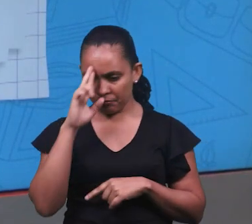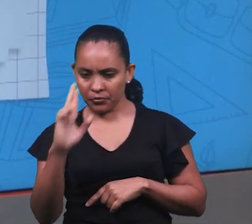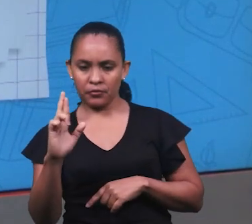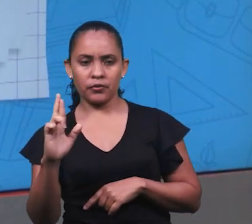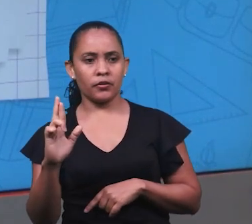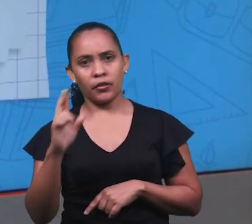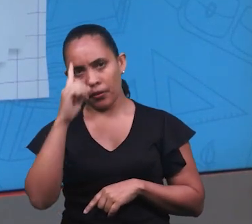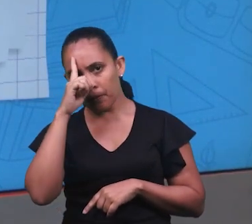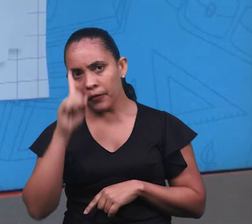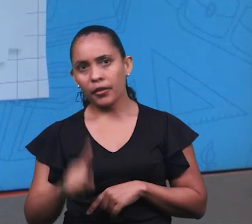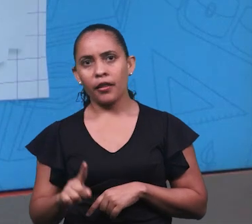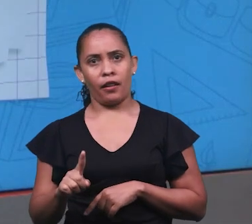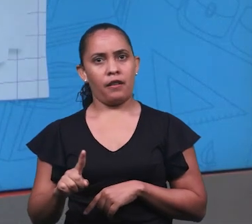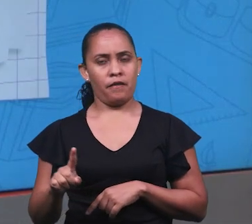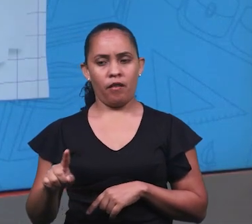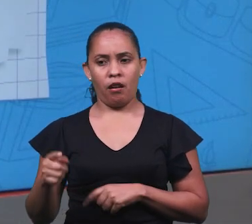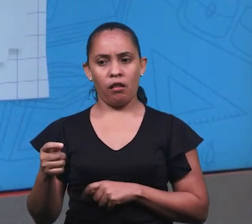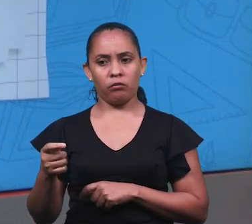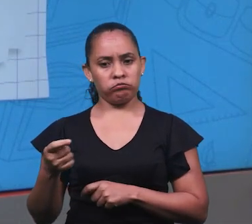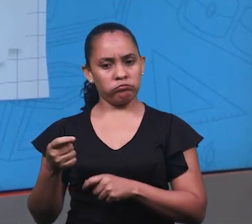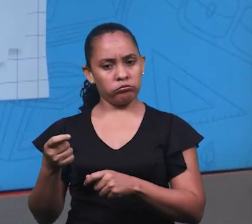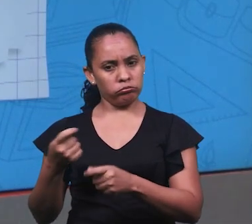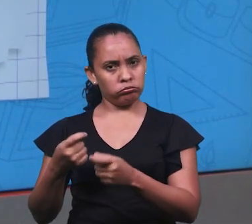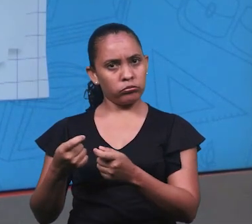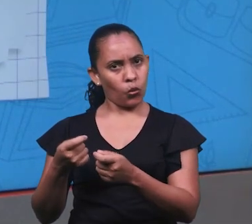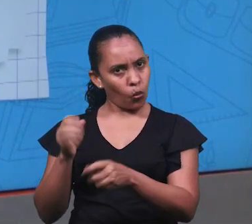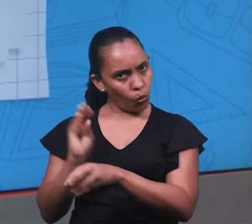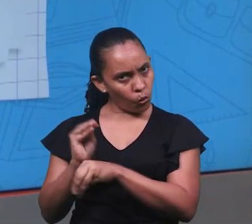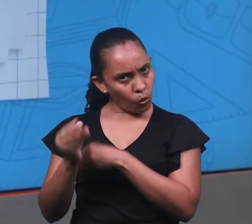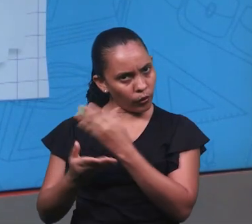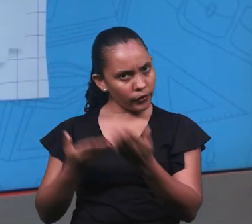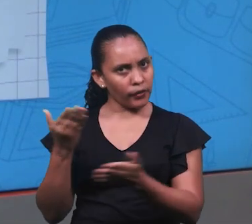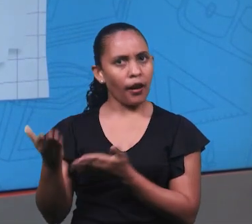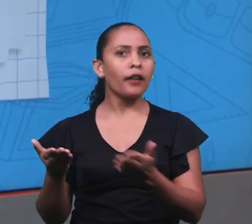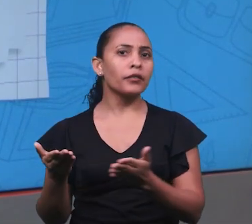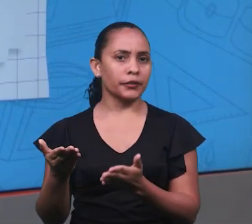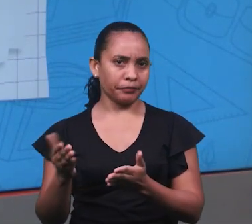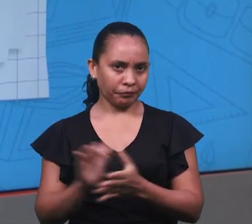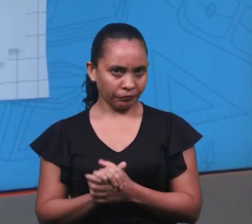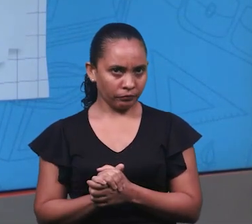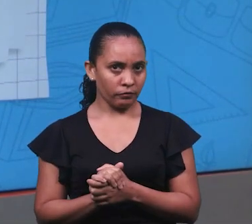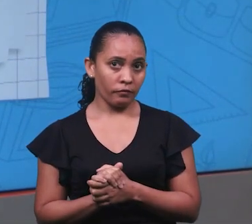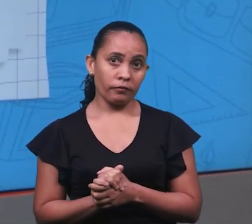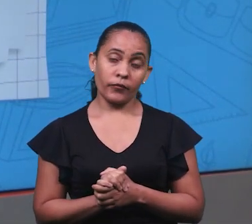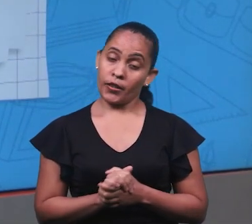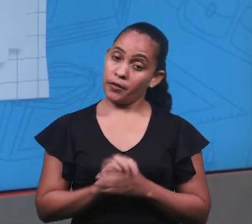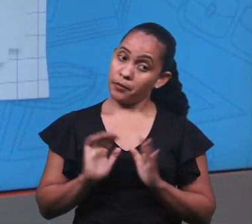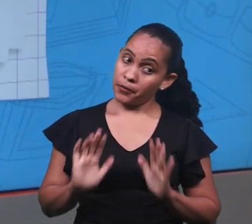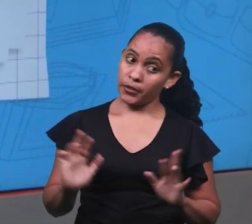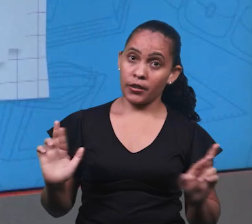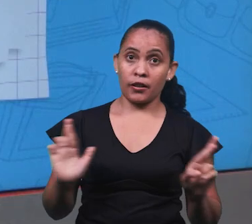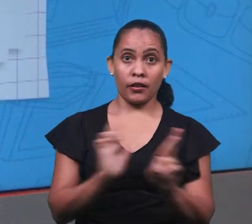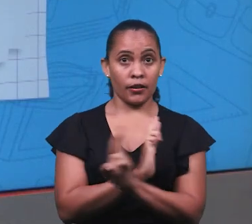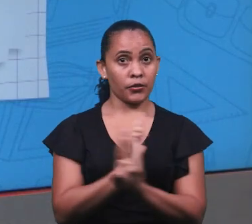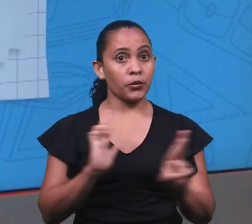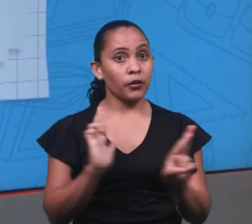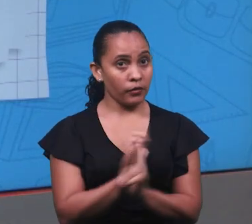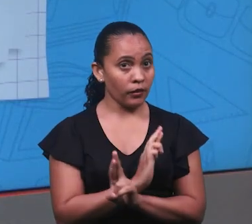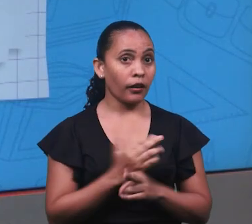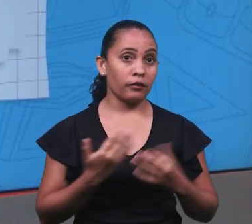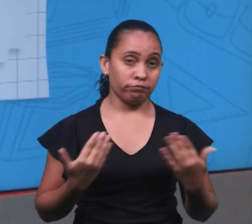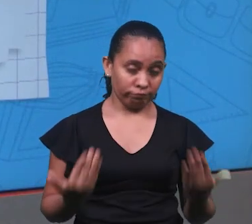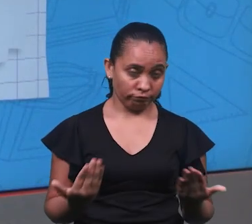totalidade, ela era como se fosse uma grande governanta da própria casa, porque o chefe era outro. E aí você, eu posso relacionar isso a uma ideia de